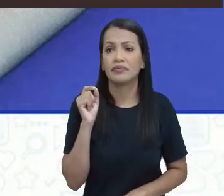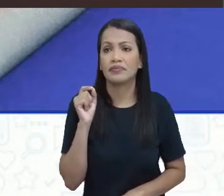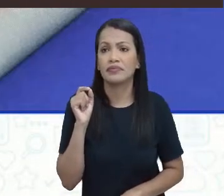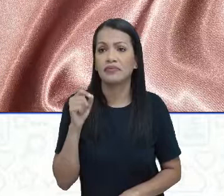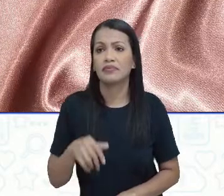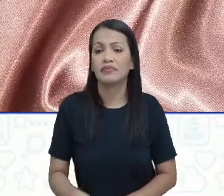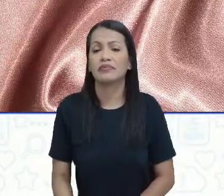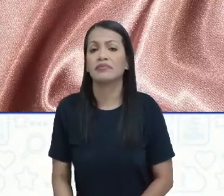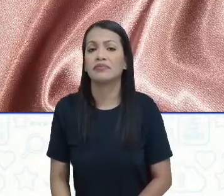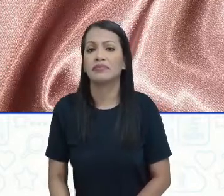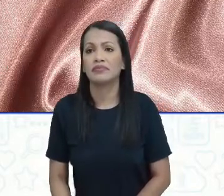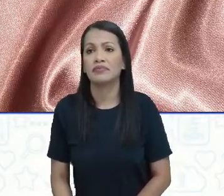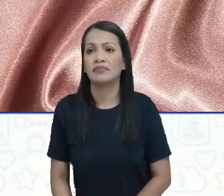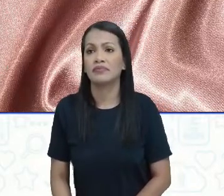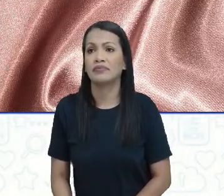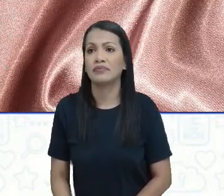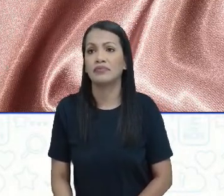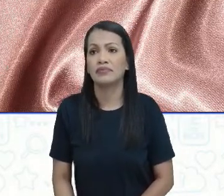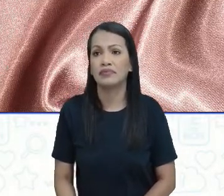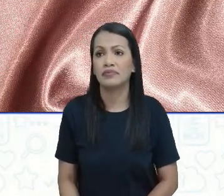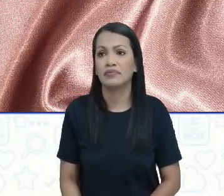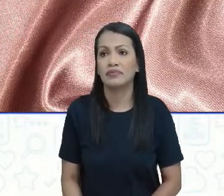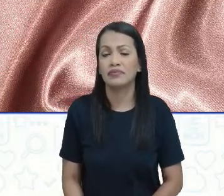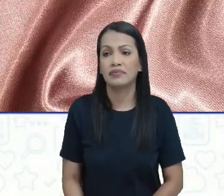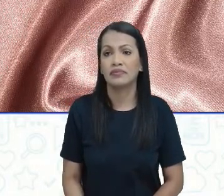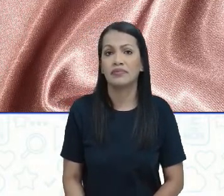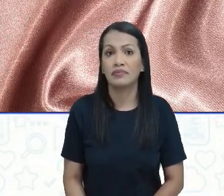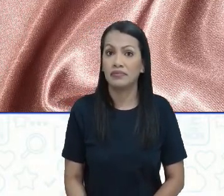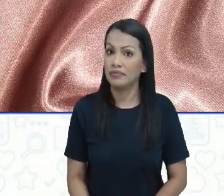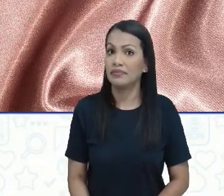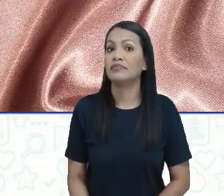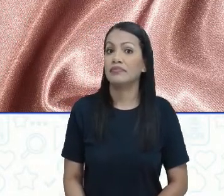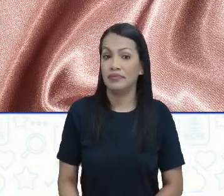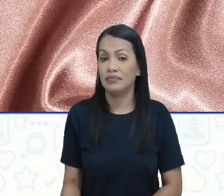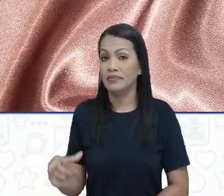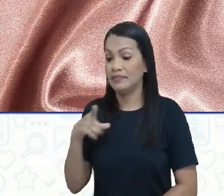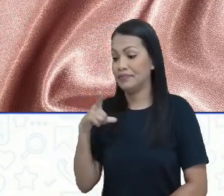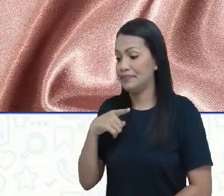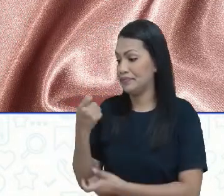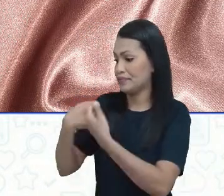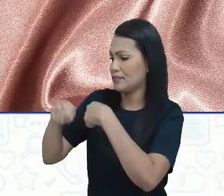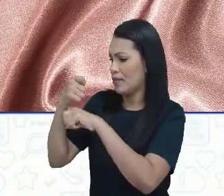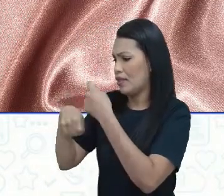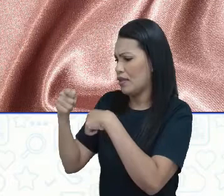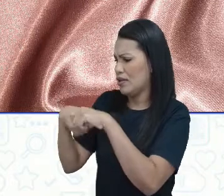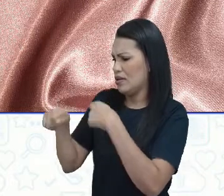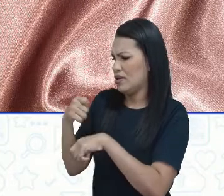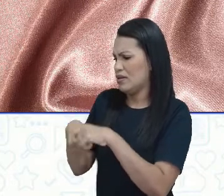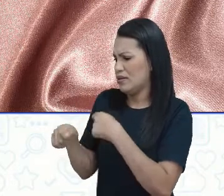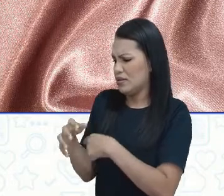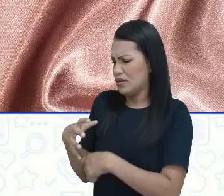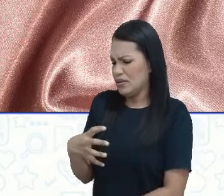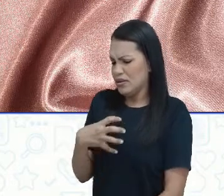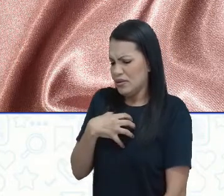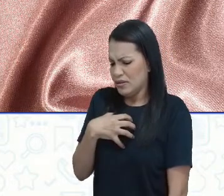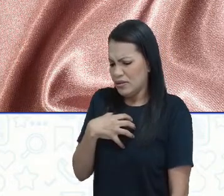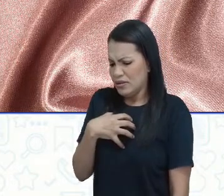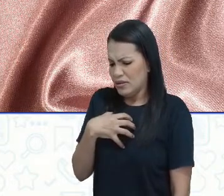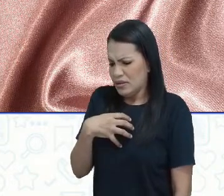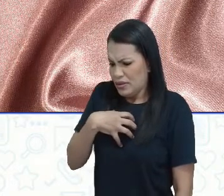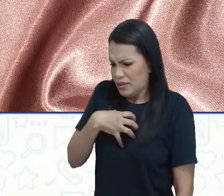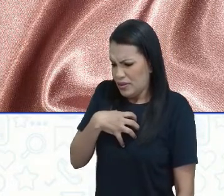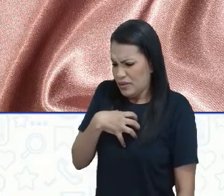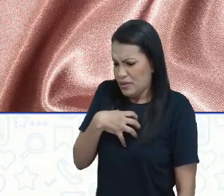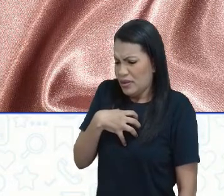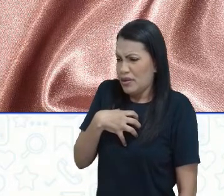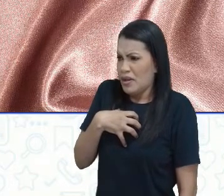Deixa eu ver aqui. E tecendo, ela própria trouxe o tempo em que a sua tristeza lhe pareceu maior do que o